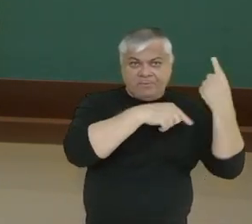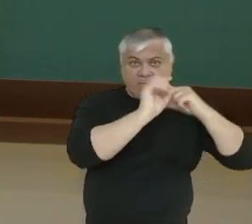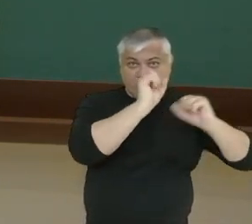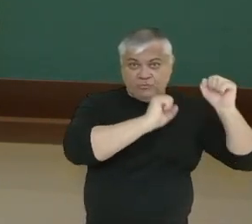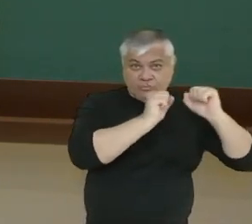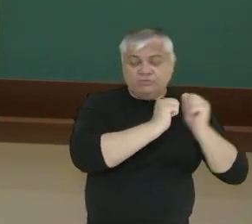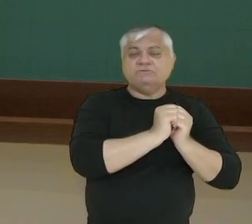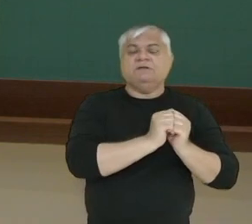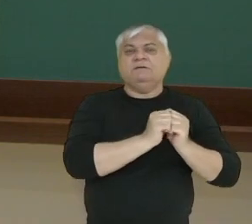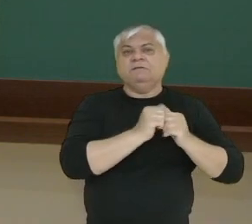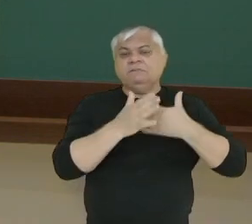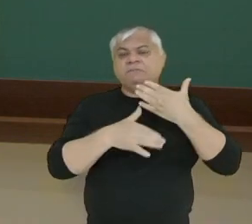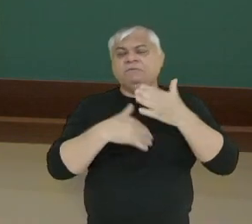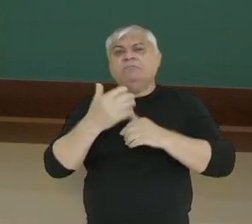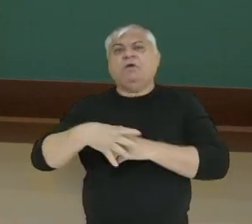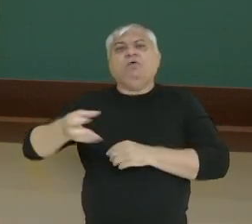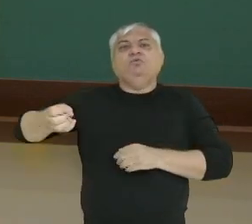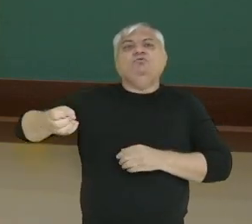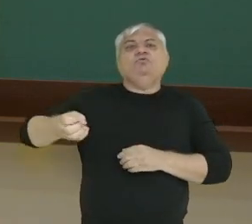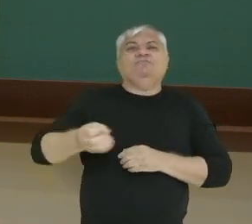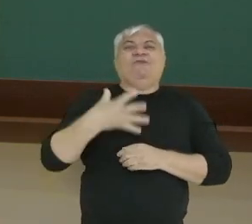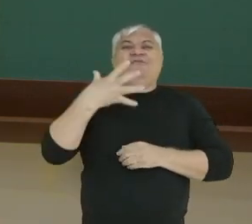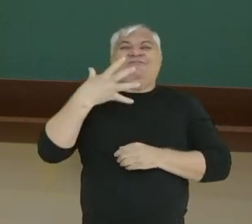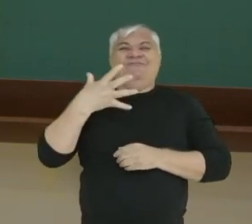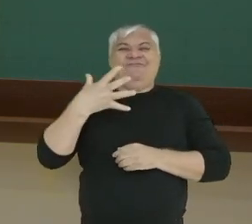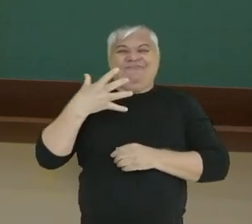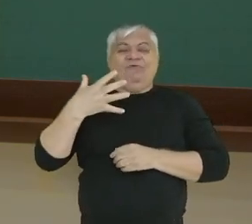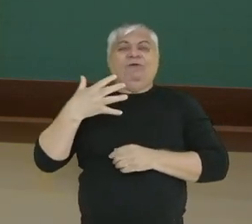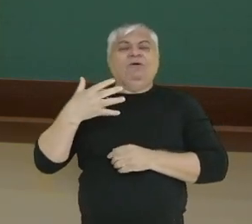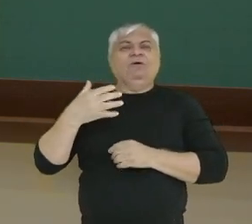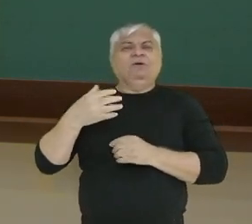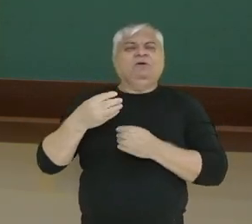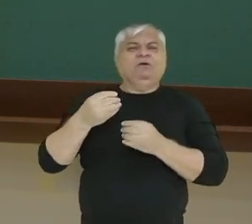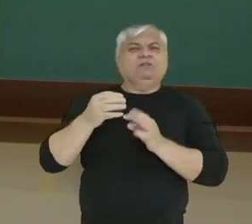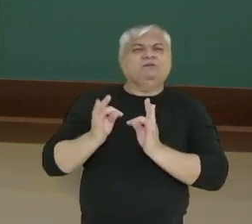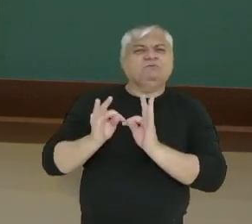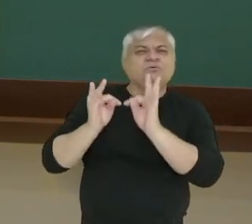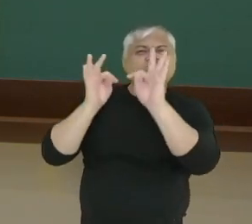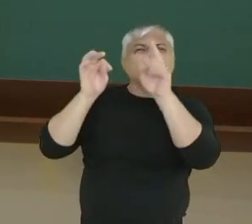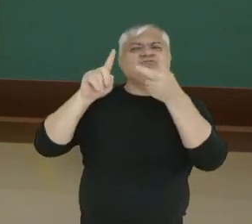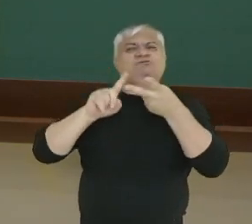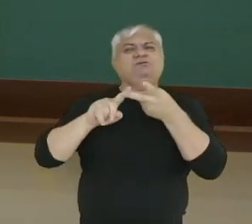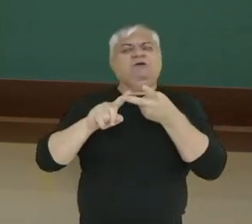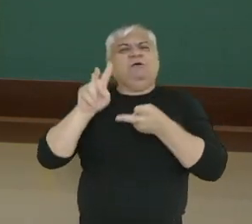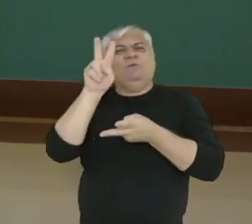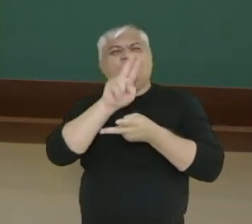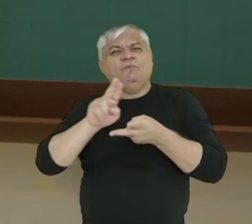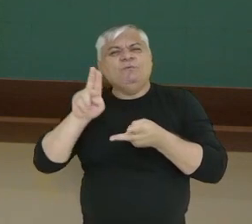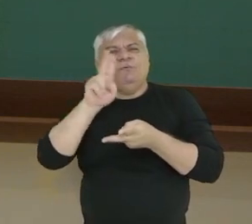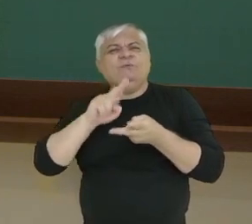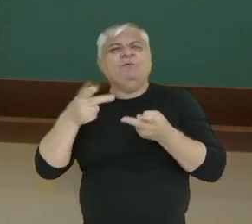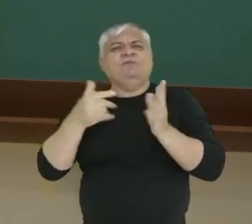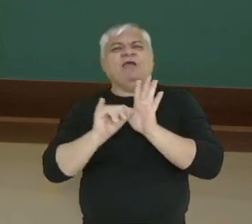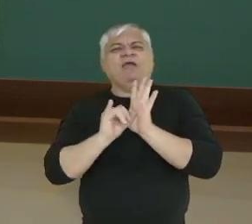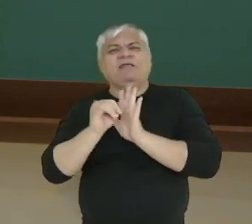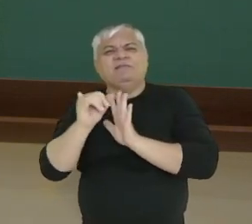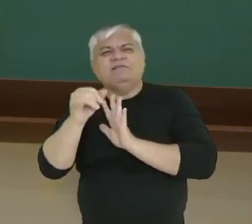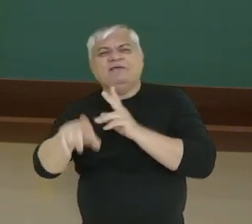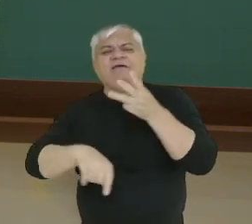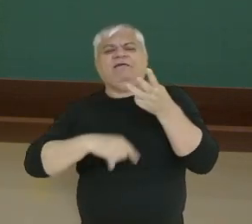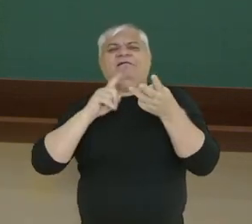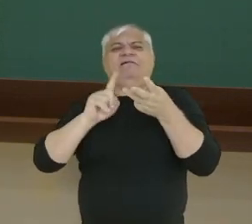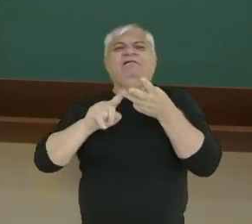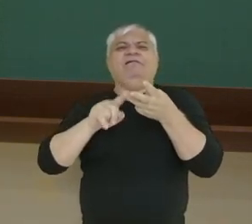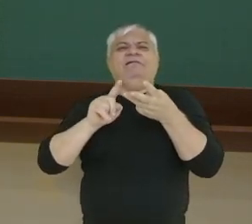acabar culminando em um novo processo de novas tecnologias, novos usos, né, da